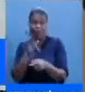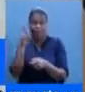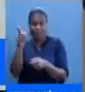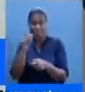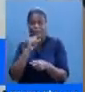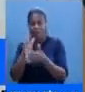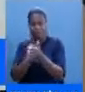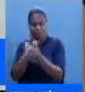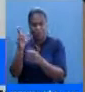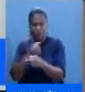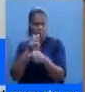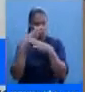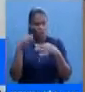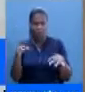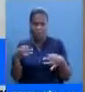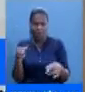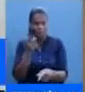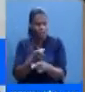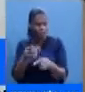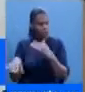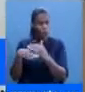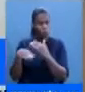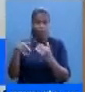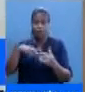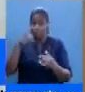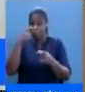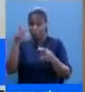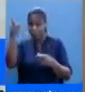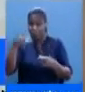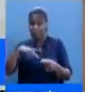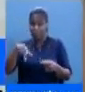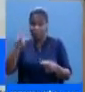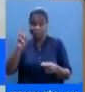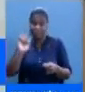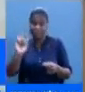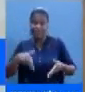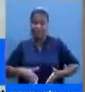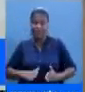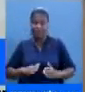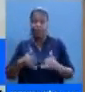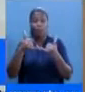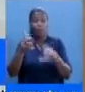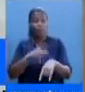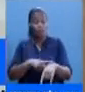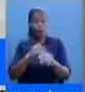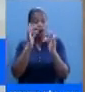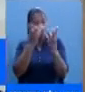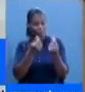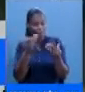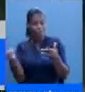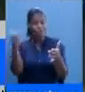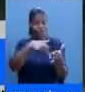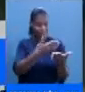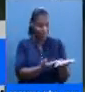serviço normalmente, nem mesmo pé de igualdade com o português. Depois, no fim de determinado período, é apresentado as contas ao